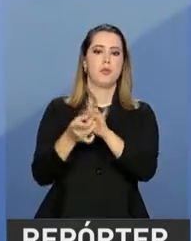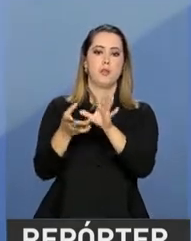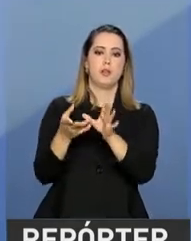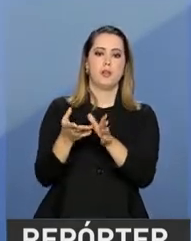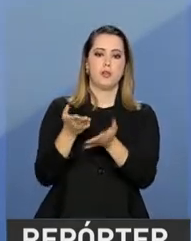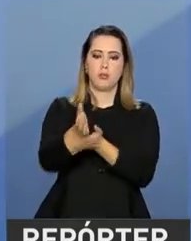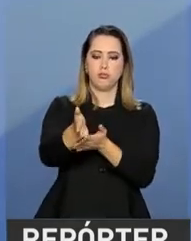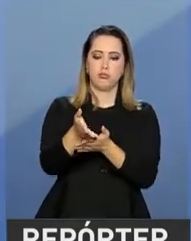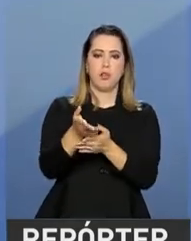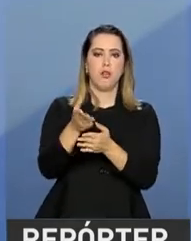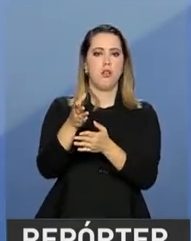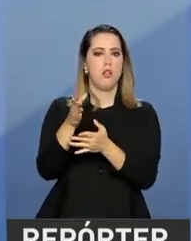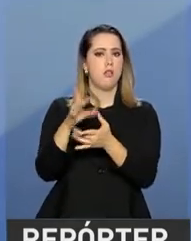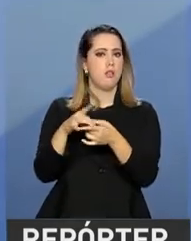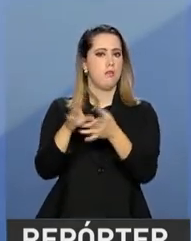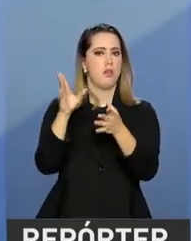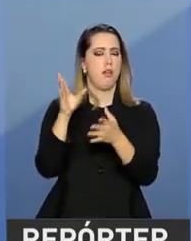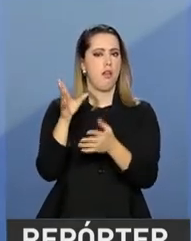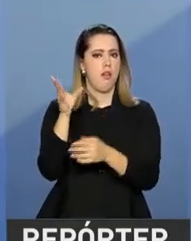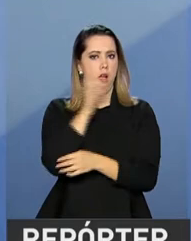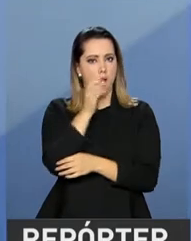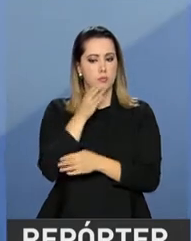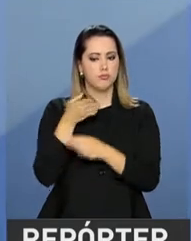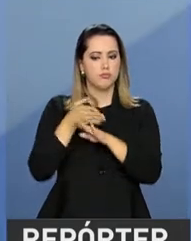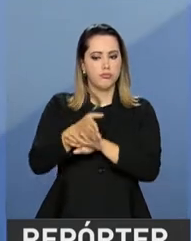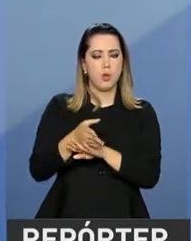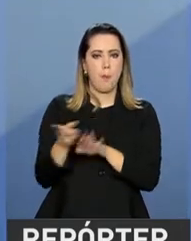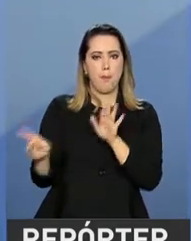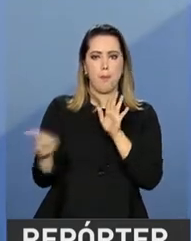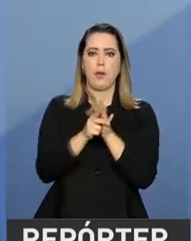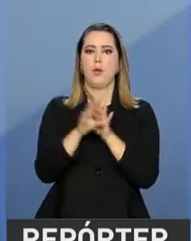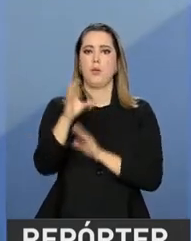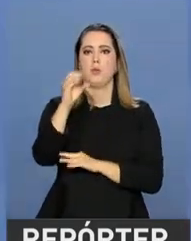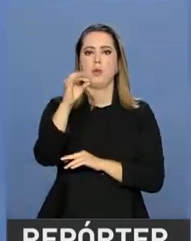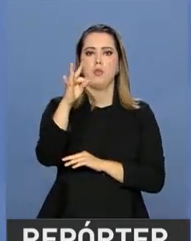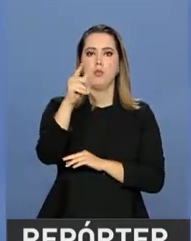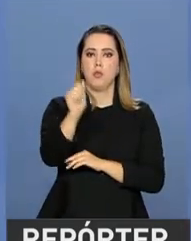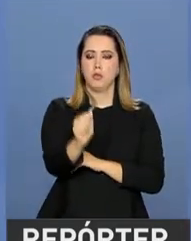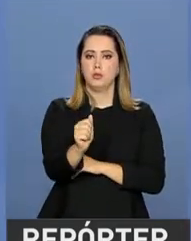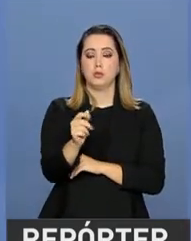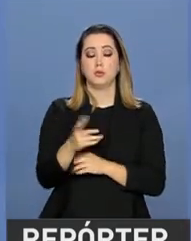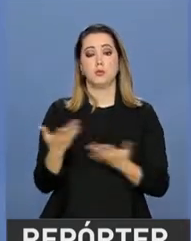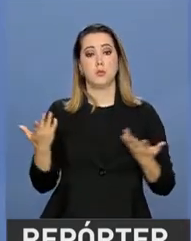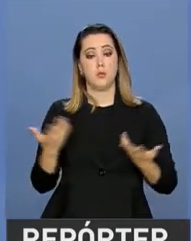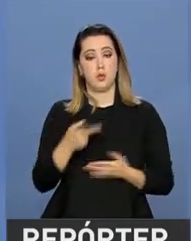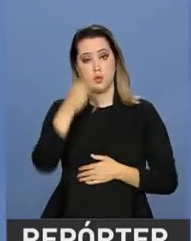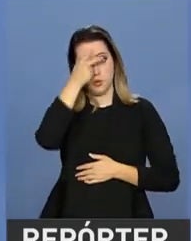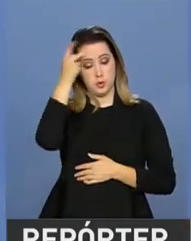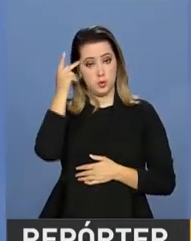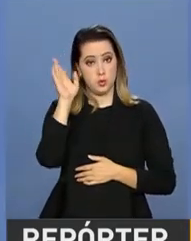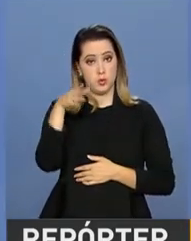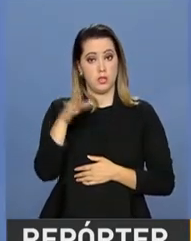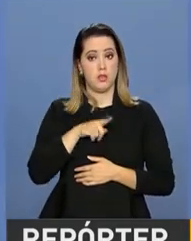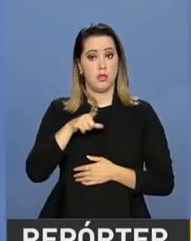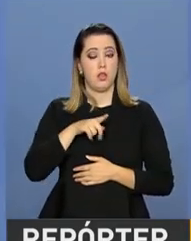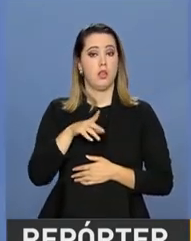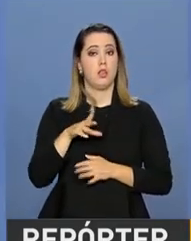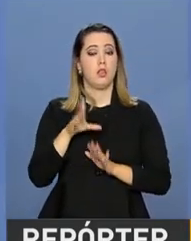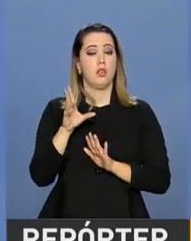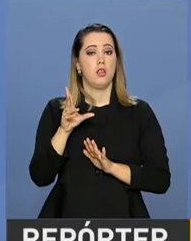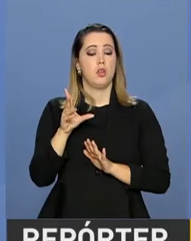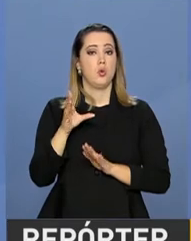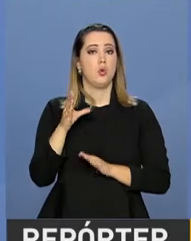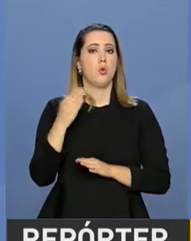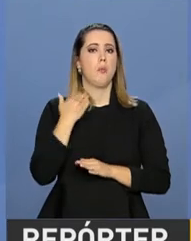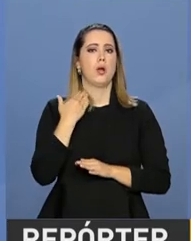crédito então isso é muito importante então libera se automaticamente quem for correntista do banco do brasil e que